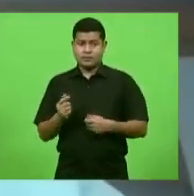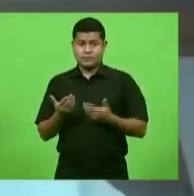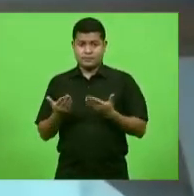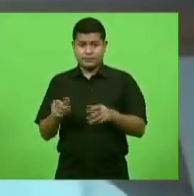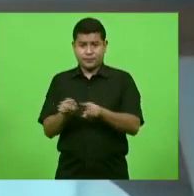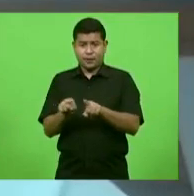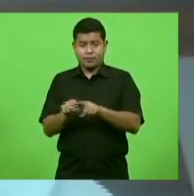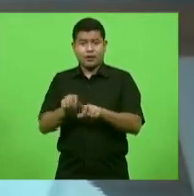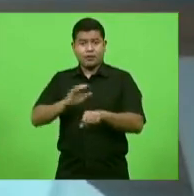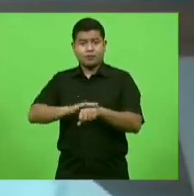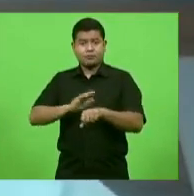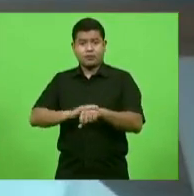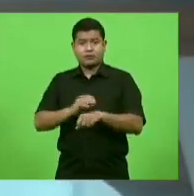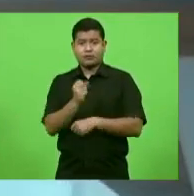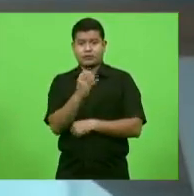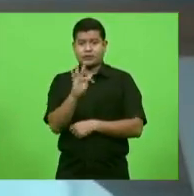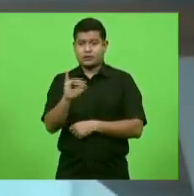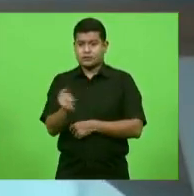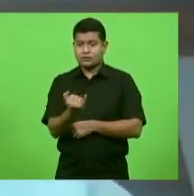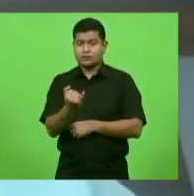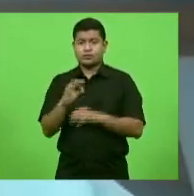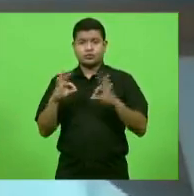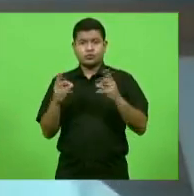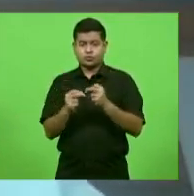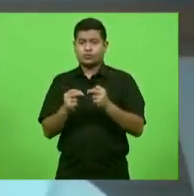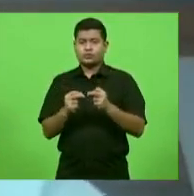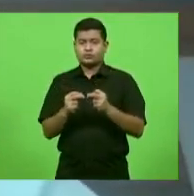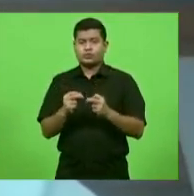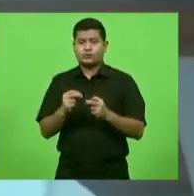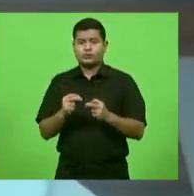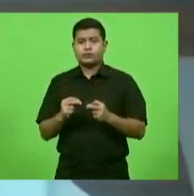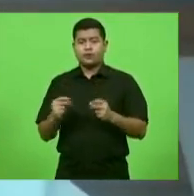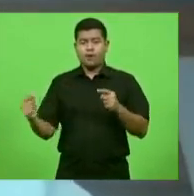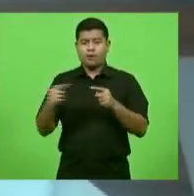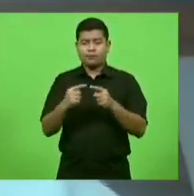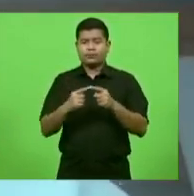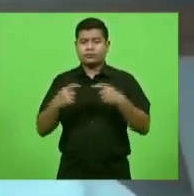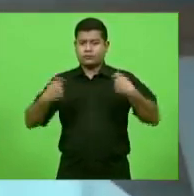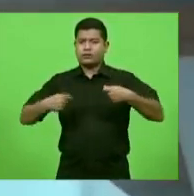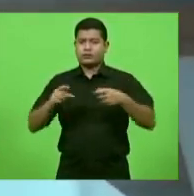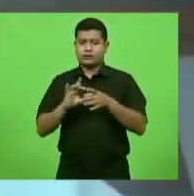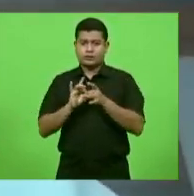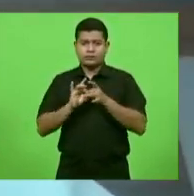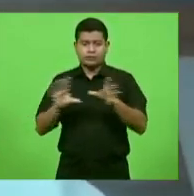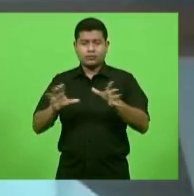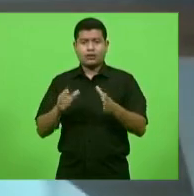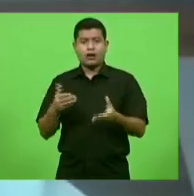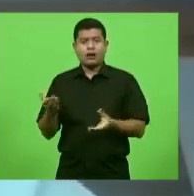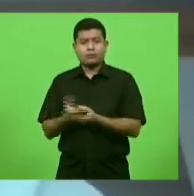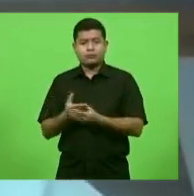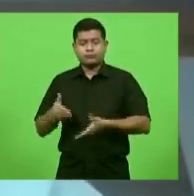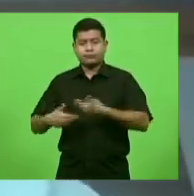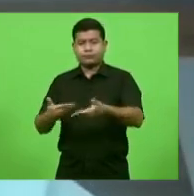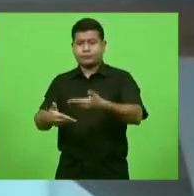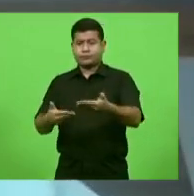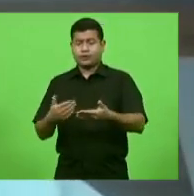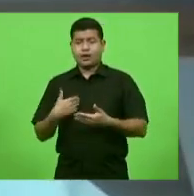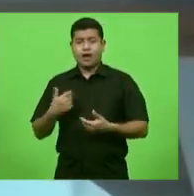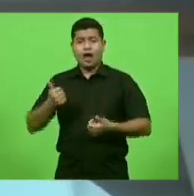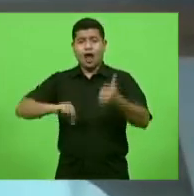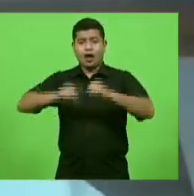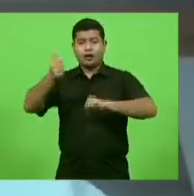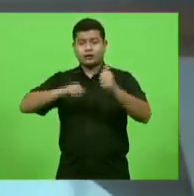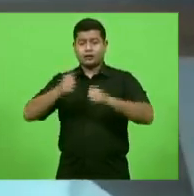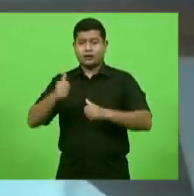competência desse tribunal, tudo recomendaria a abertura do processo de impeachment. A conclusão decorre da simples análise dos fundamentos da decisão do excelentíssimo